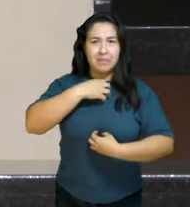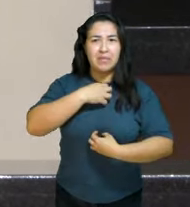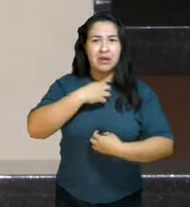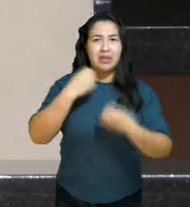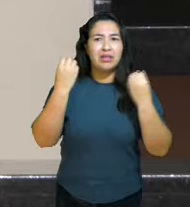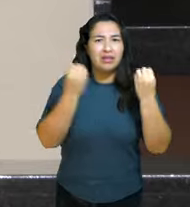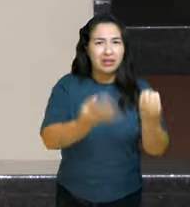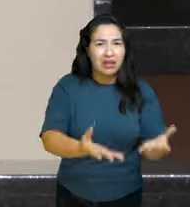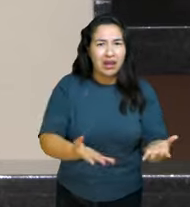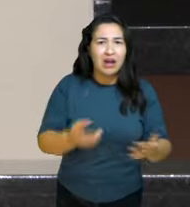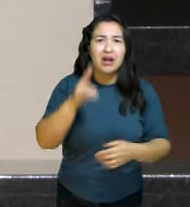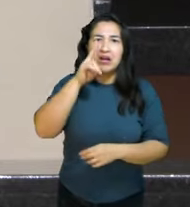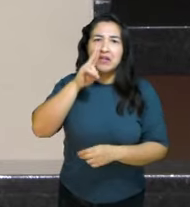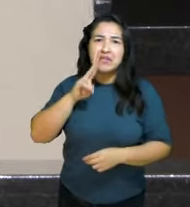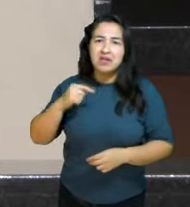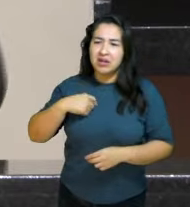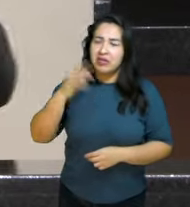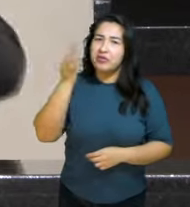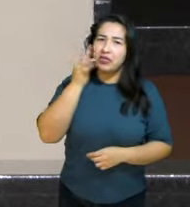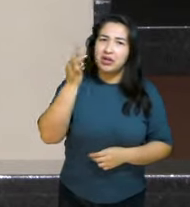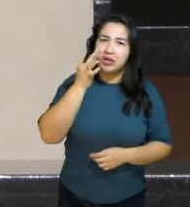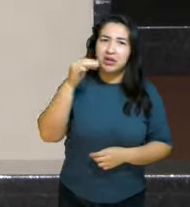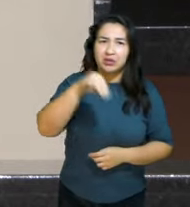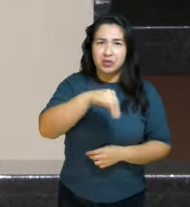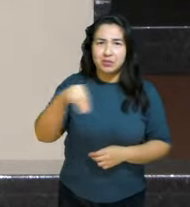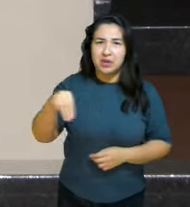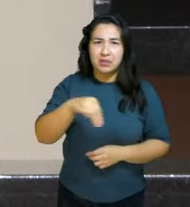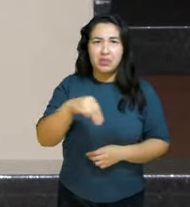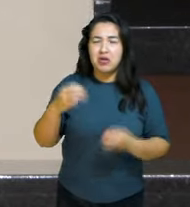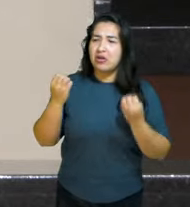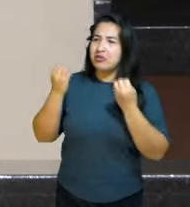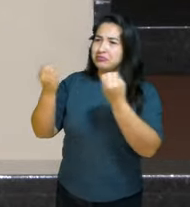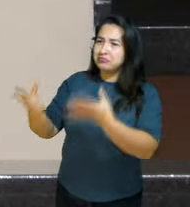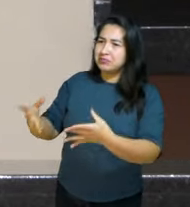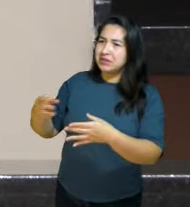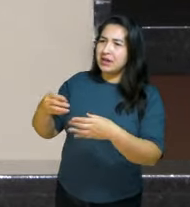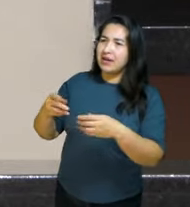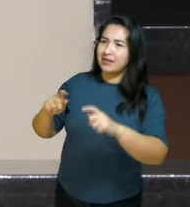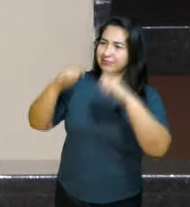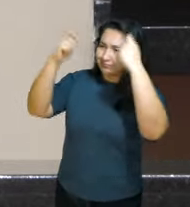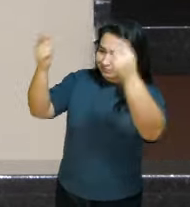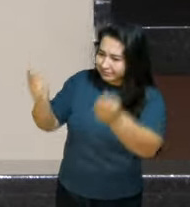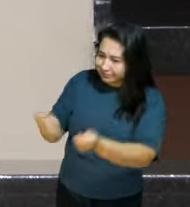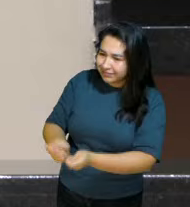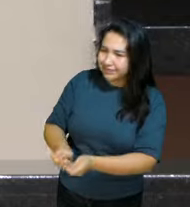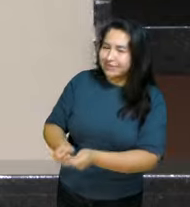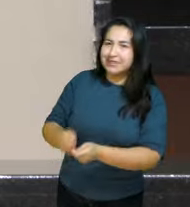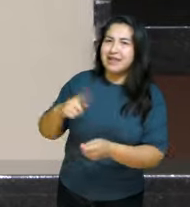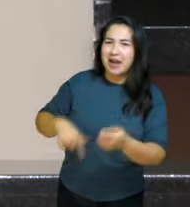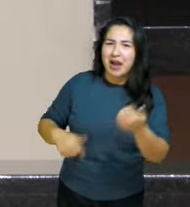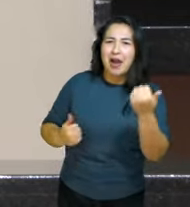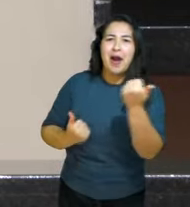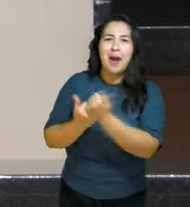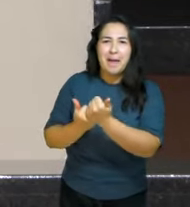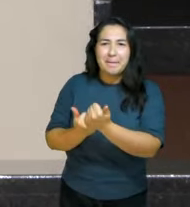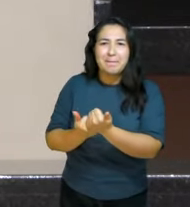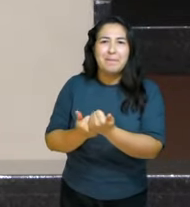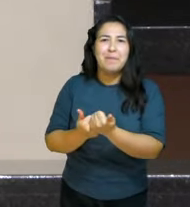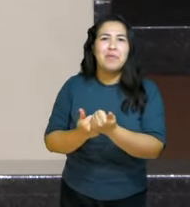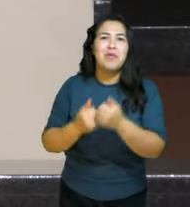deputado Ivanaz, o deputado Fernando, o deputado Mário Mota, ir num evento desse e entregar medalha. Né? Isso parece que nós somos os grandes apoiadores do esporte entregando